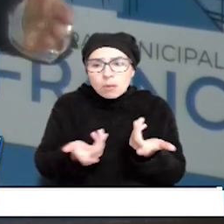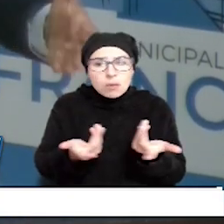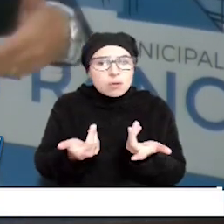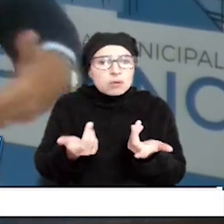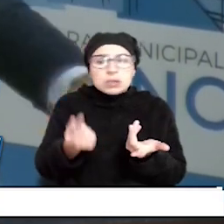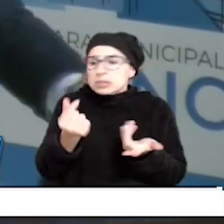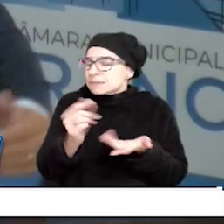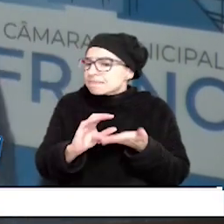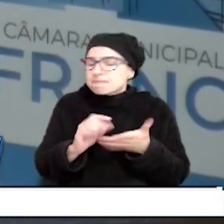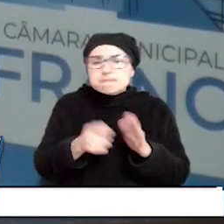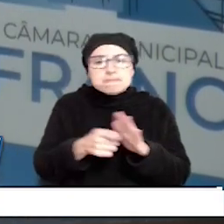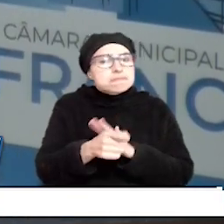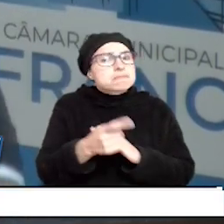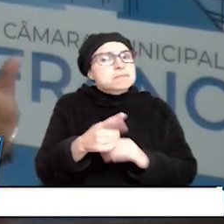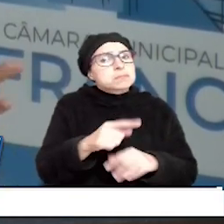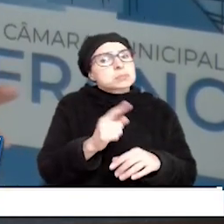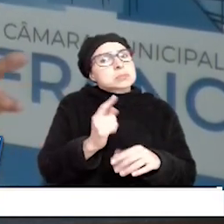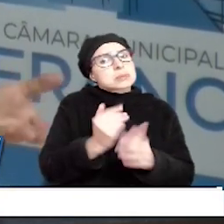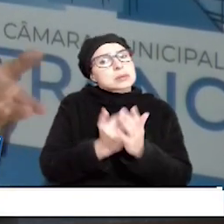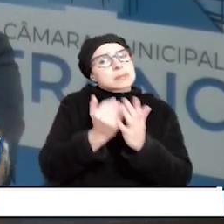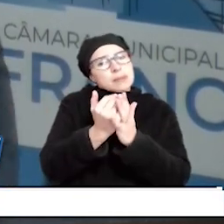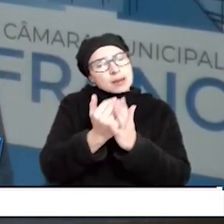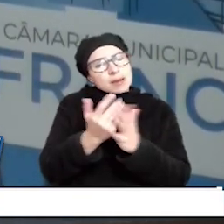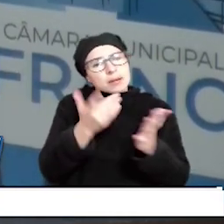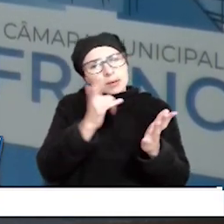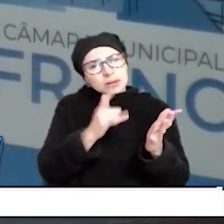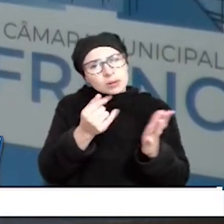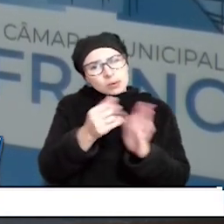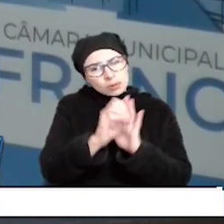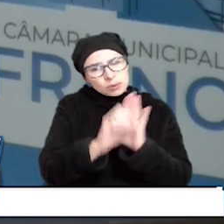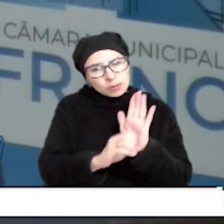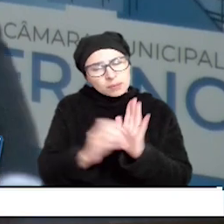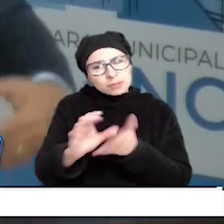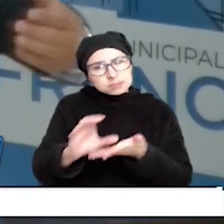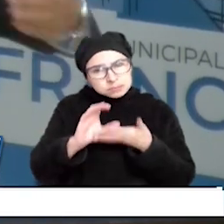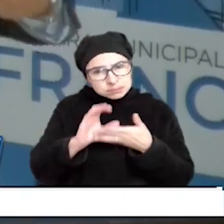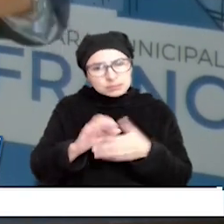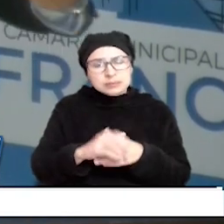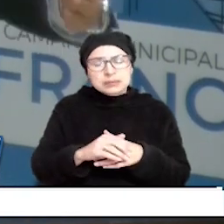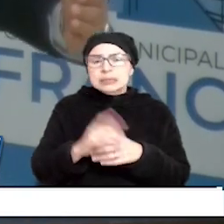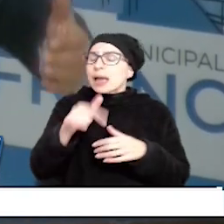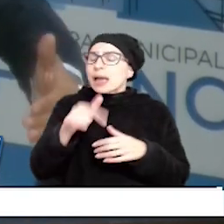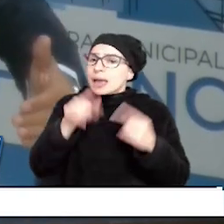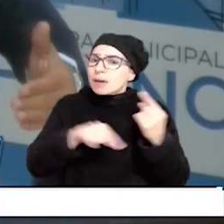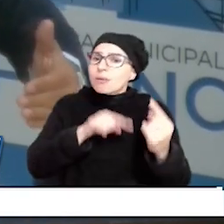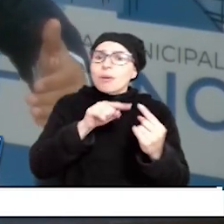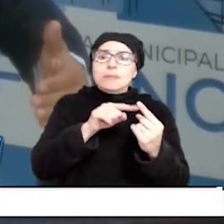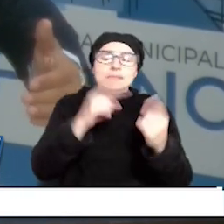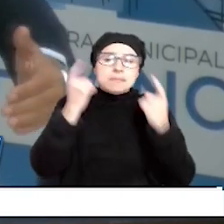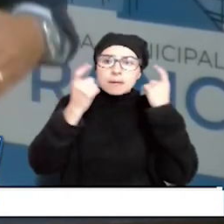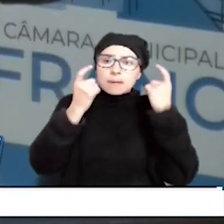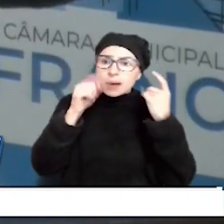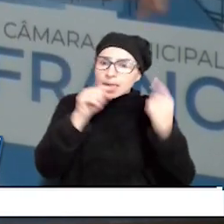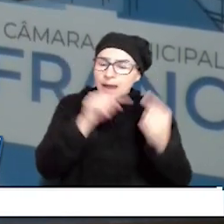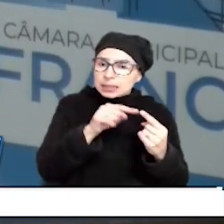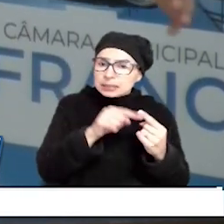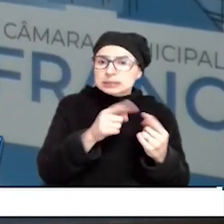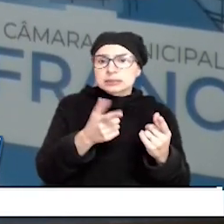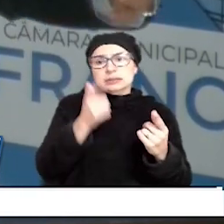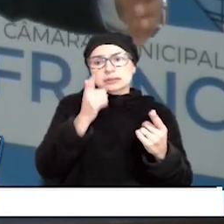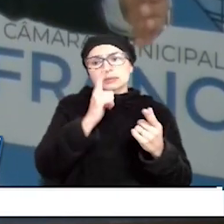pouco recurso municipal para investir diante do orçamento da Receita. É nisso que nós temos que preocupar, em dar